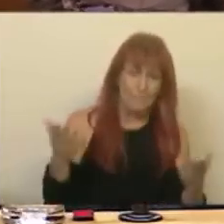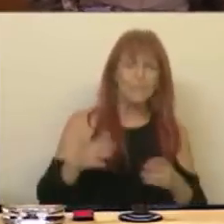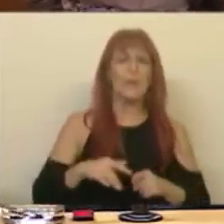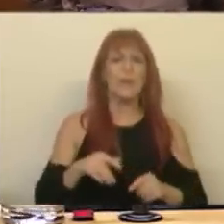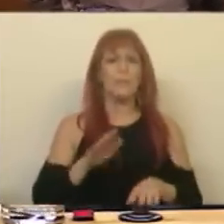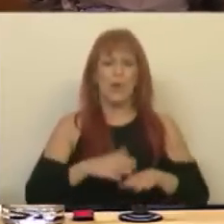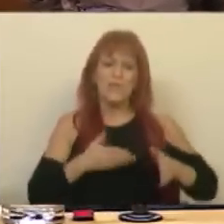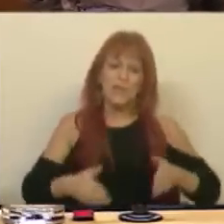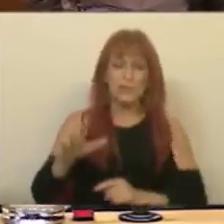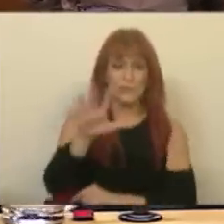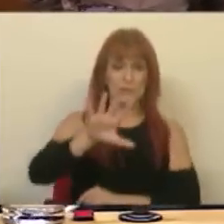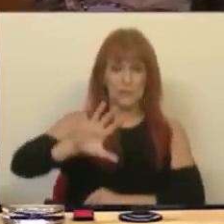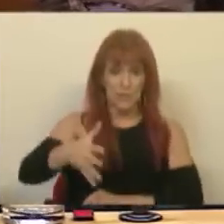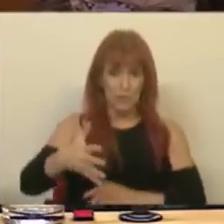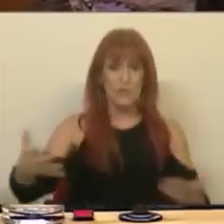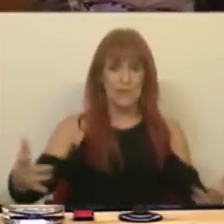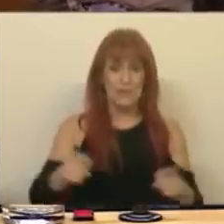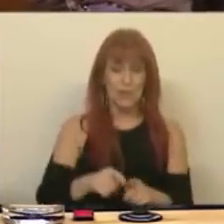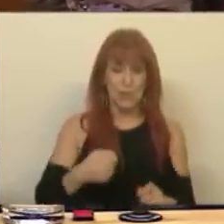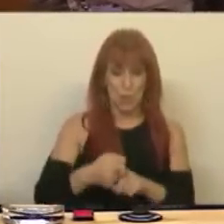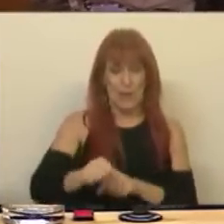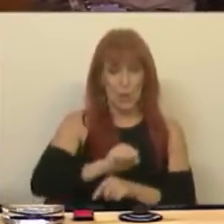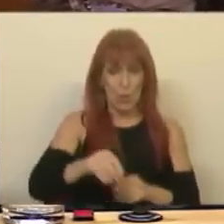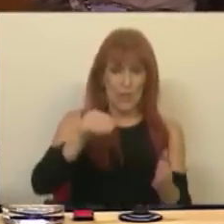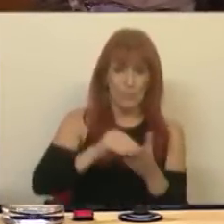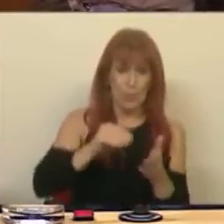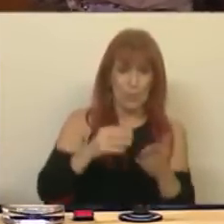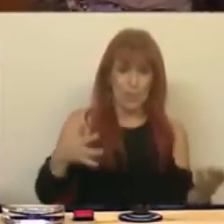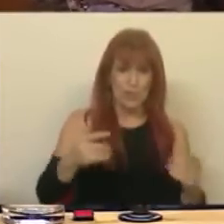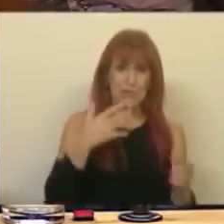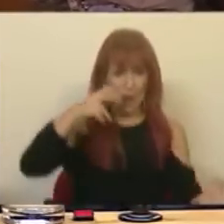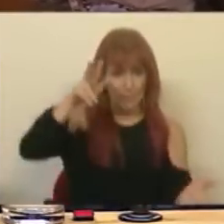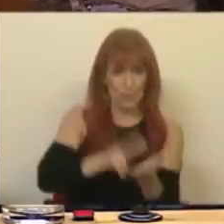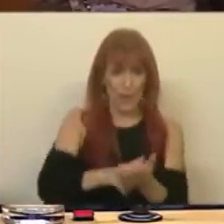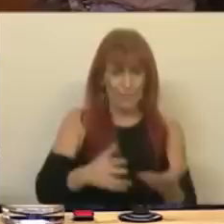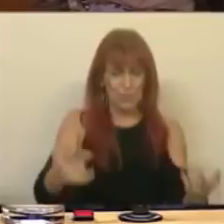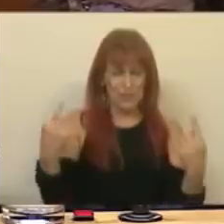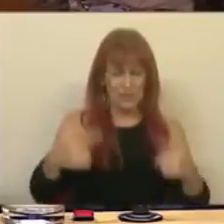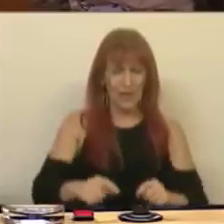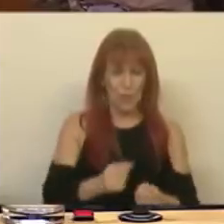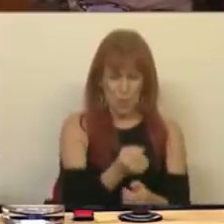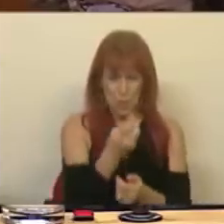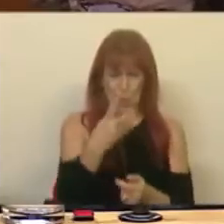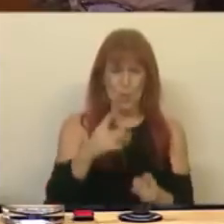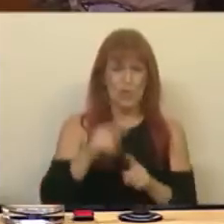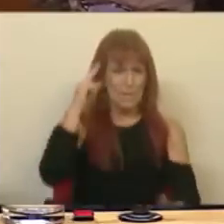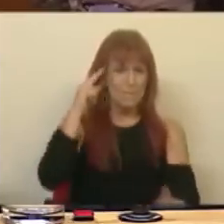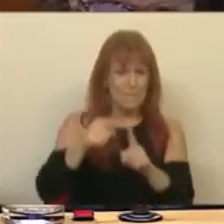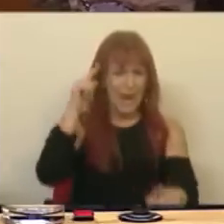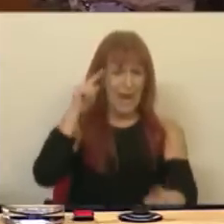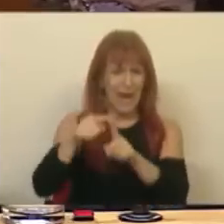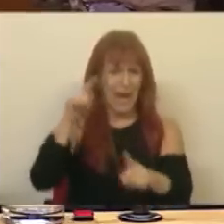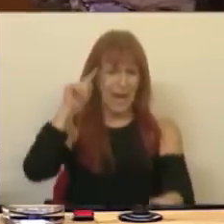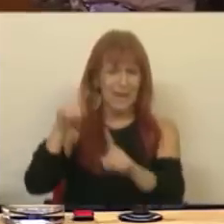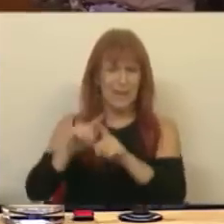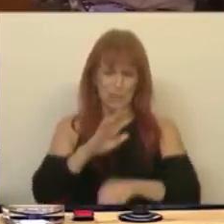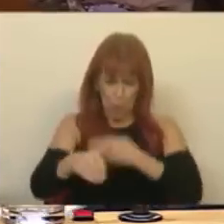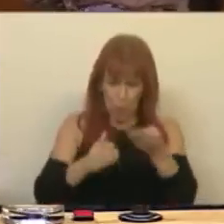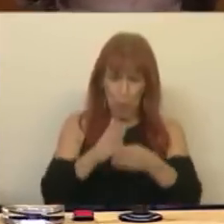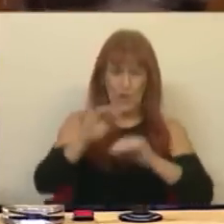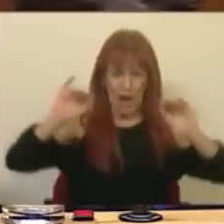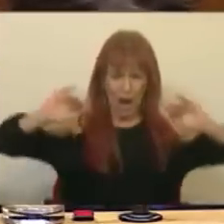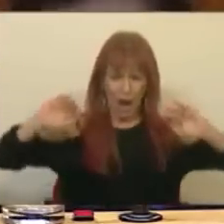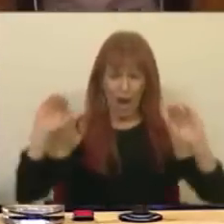por isso a estratégia Nacional de combate à pobreza que aprovamos tem um conjunto de metas para continuar